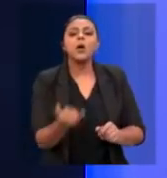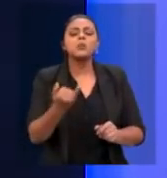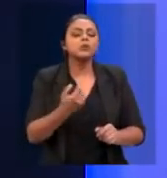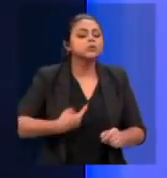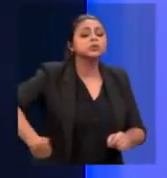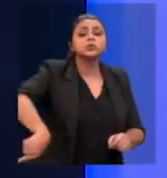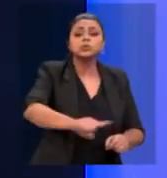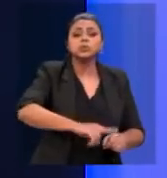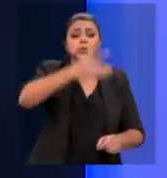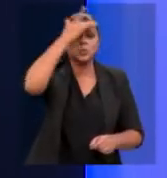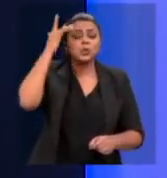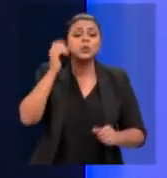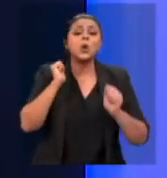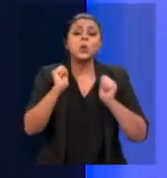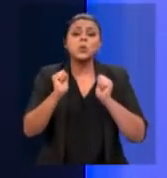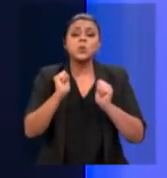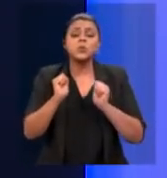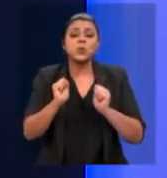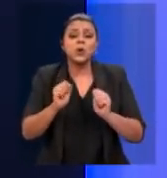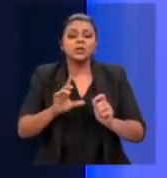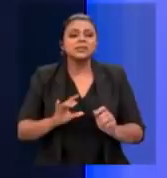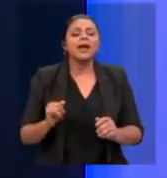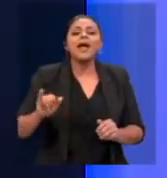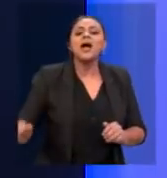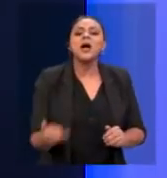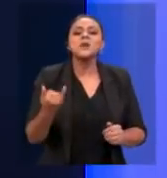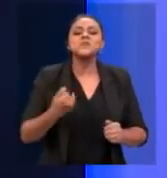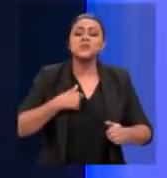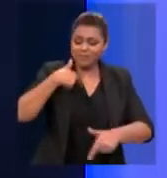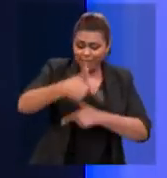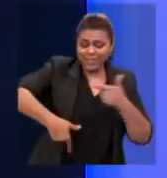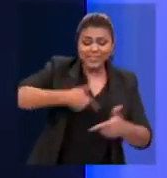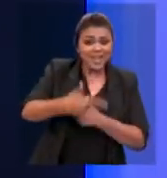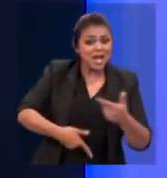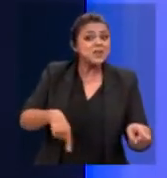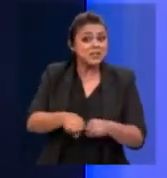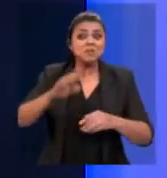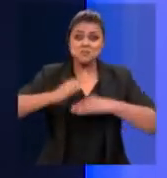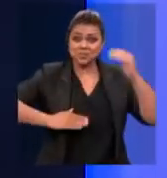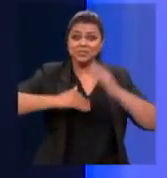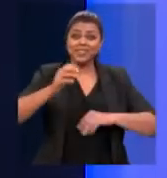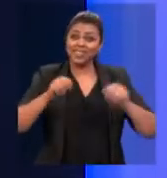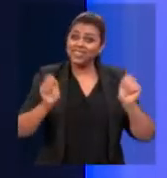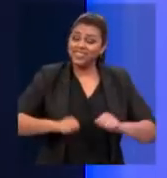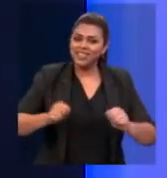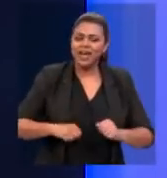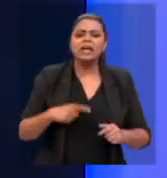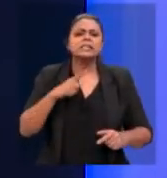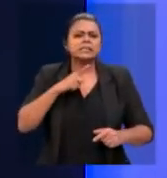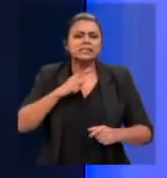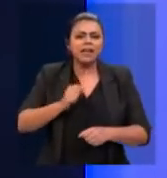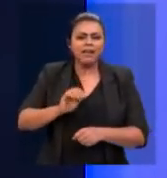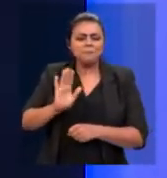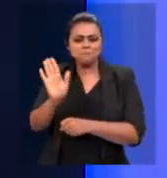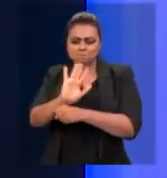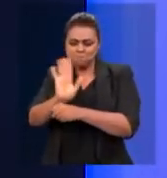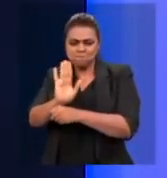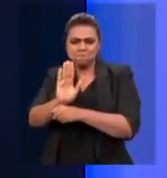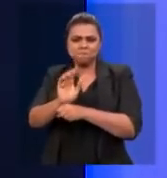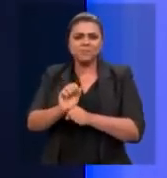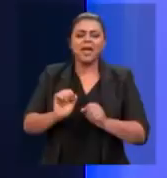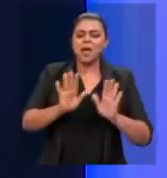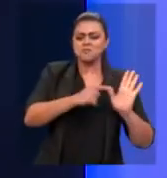as pessoas possam utilizar isso como uma maneira de geração de emprego e renda festivais são muito importantes festivais